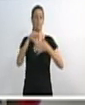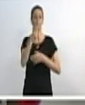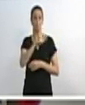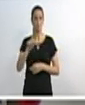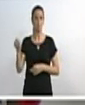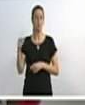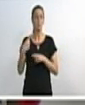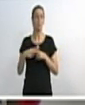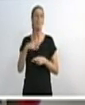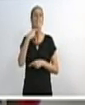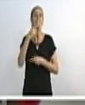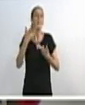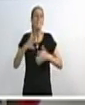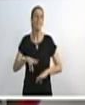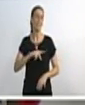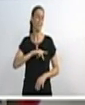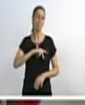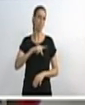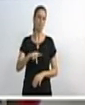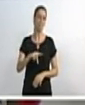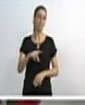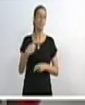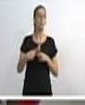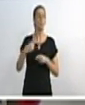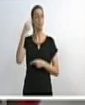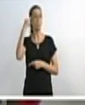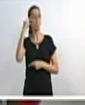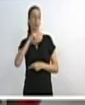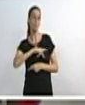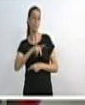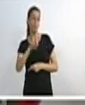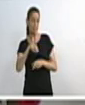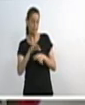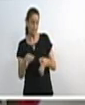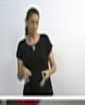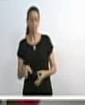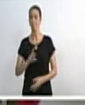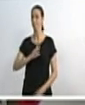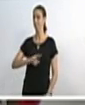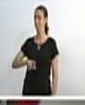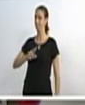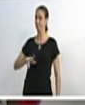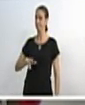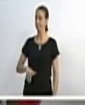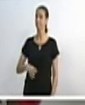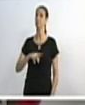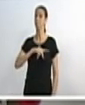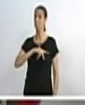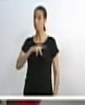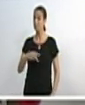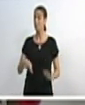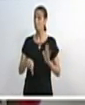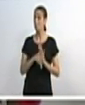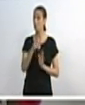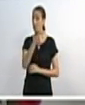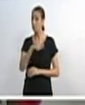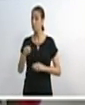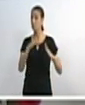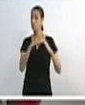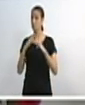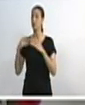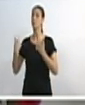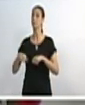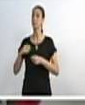ser presidente, eles acham que ser presidente é simples, não é não. Para ser o presidente dos moradores, precisam de